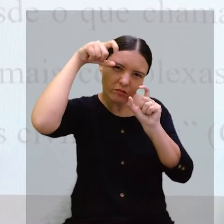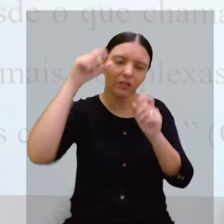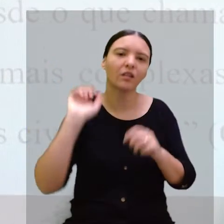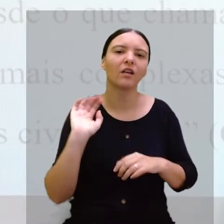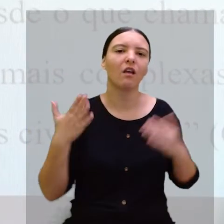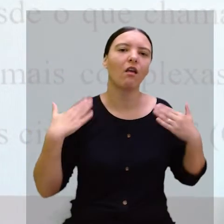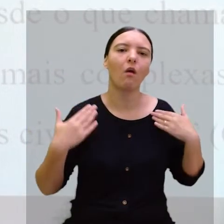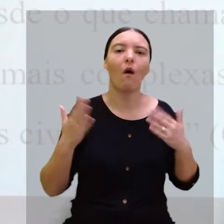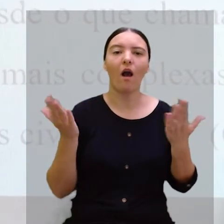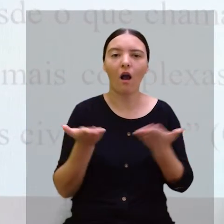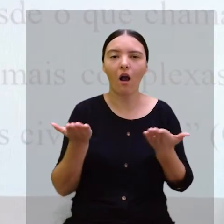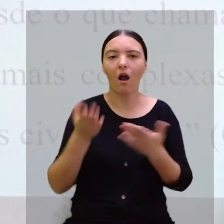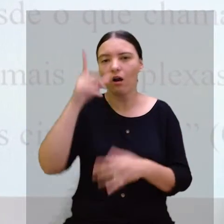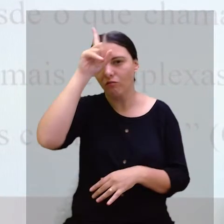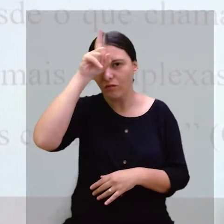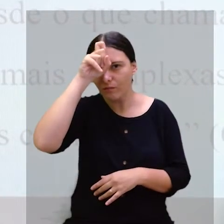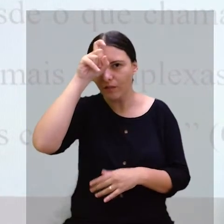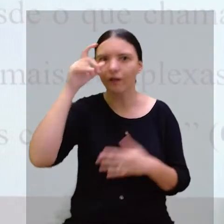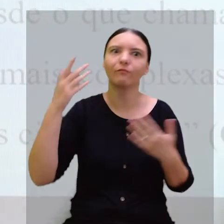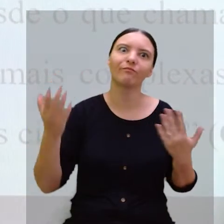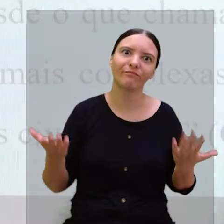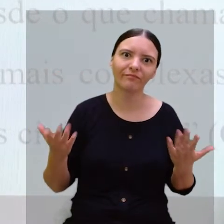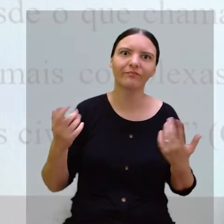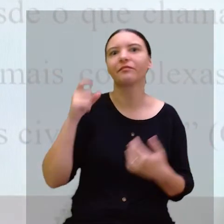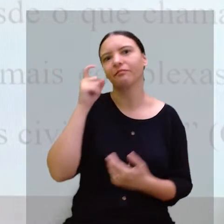paraplégico no hospital. Então, isso tem um lado